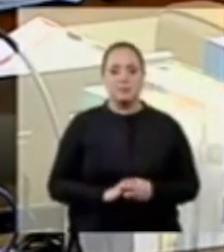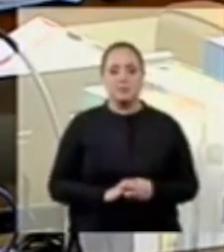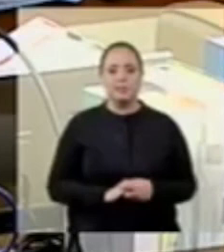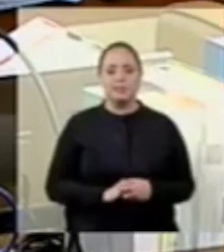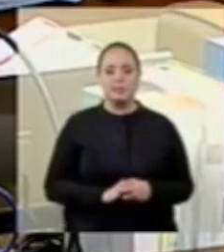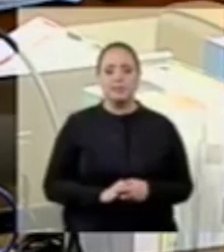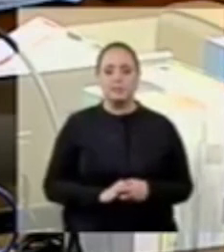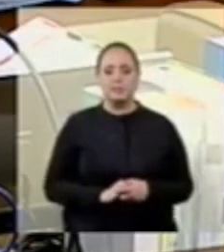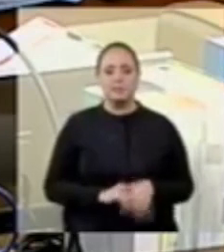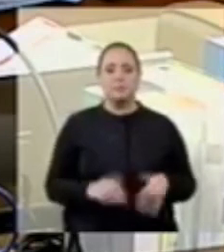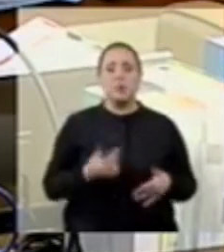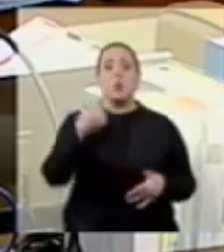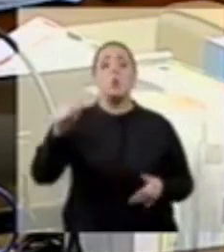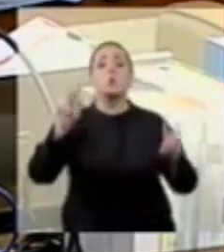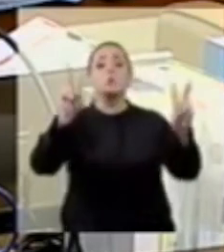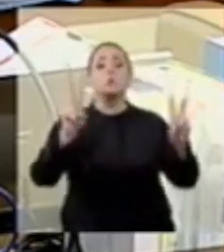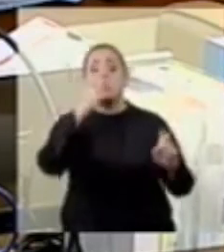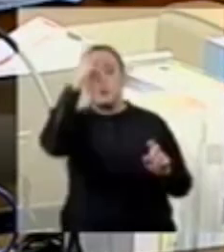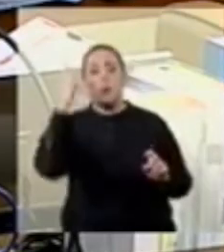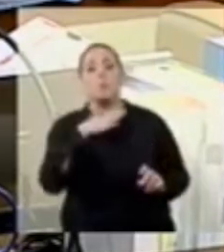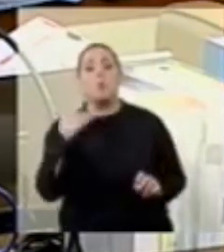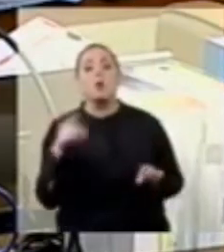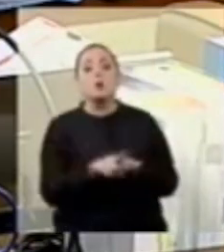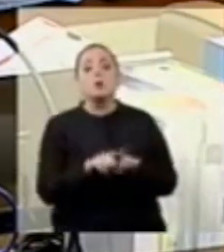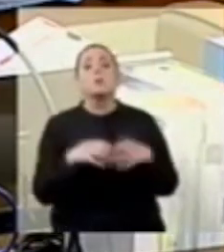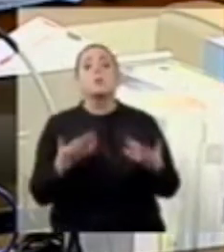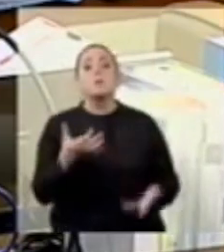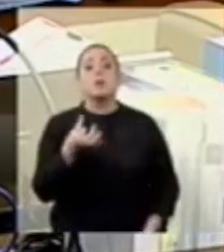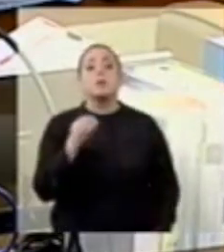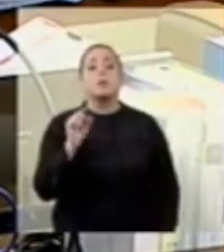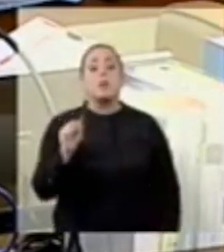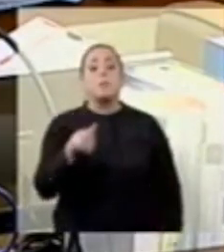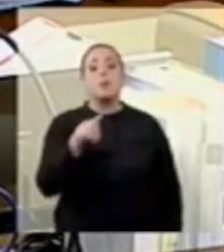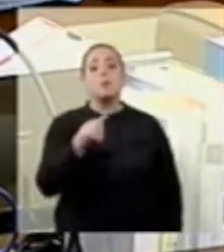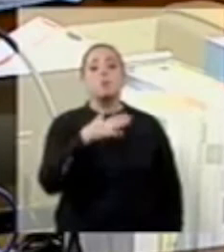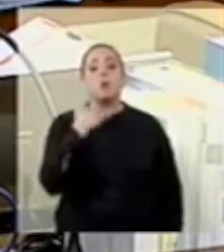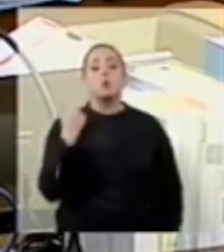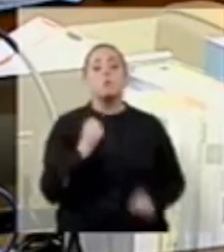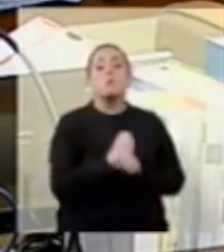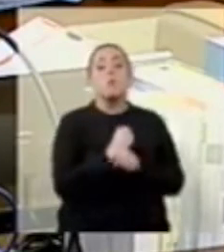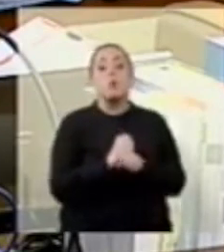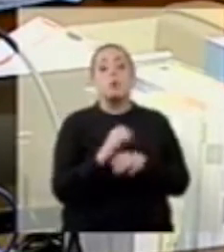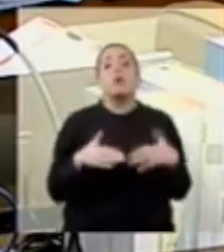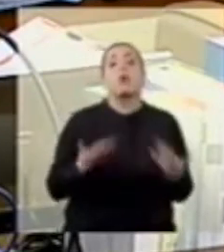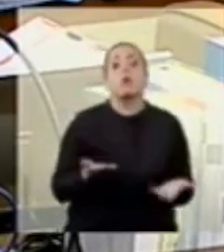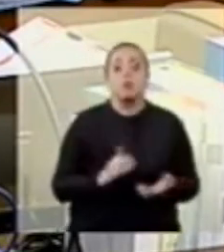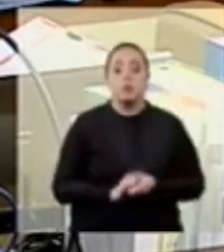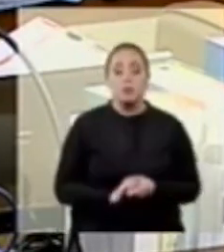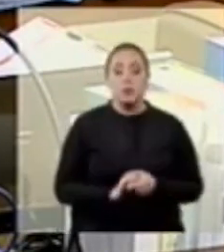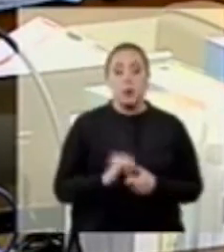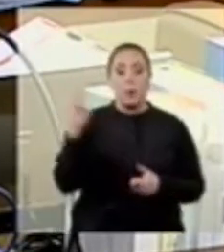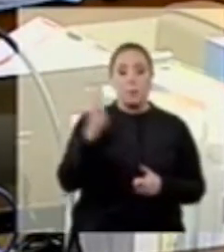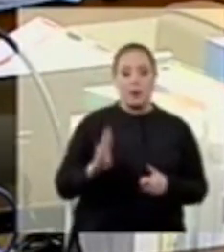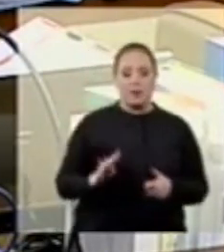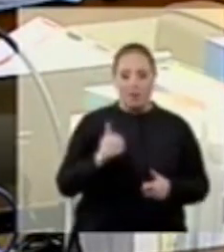e os outros de de 60 mil mortos por ano o brasil está entre os dez